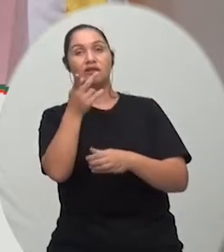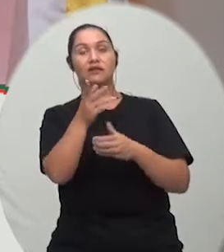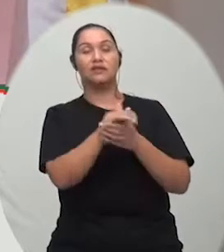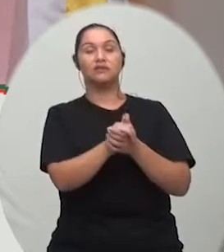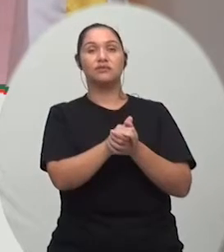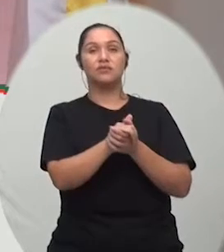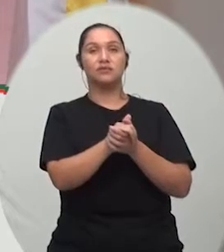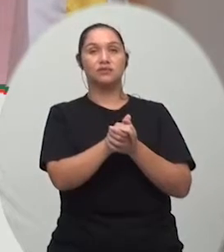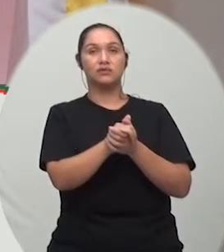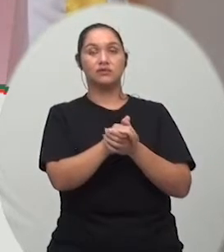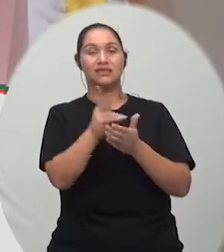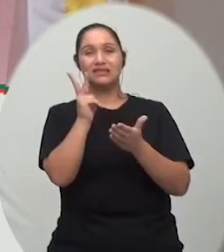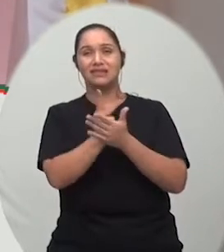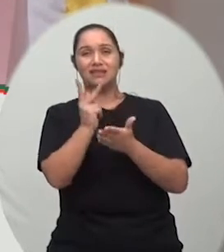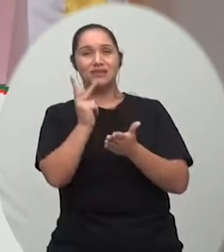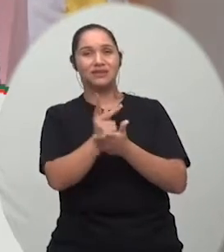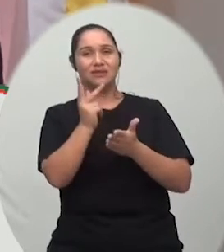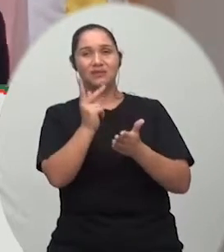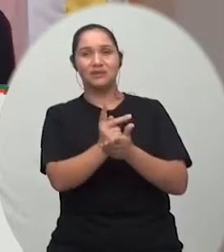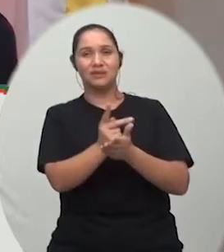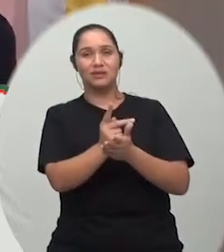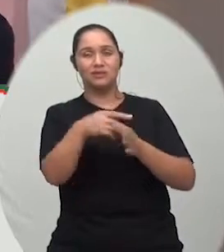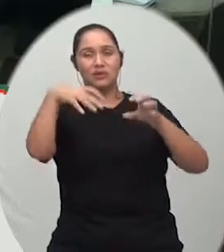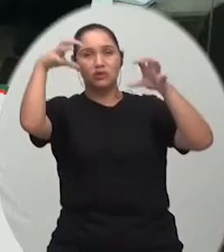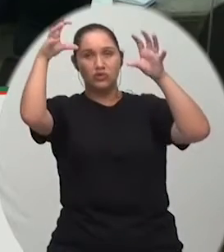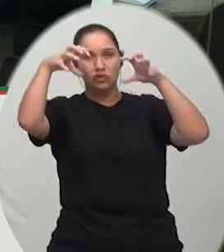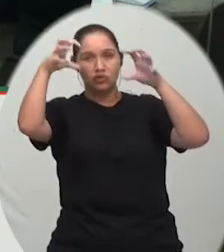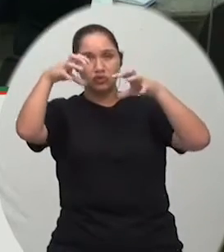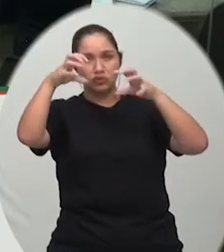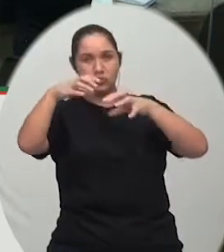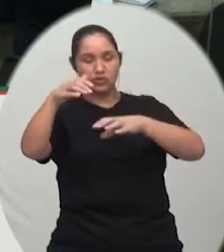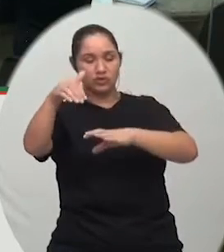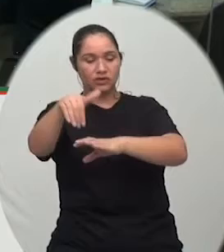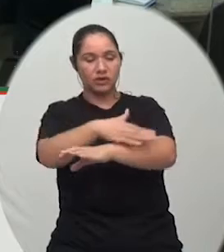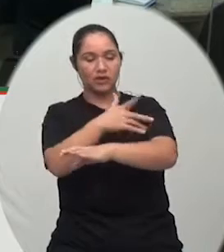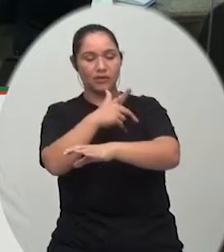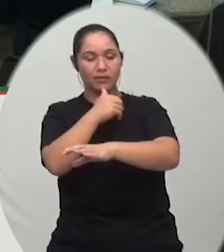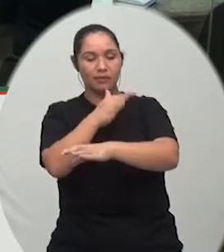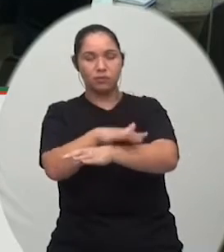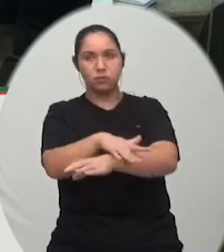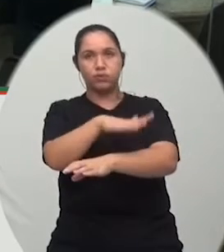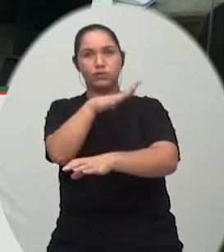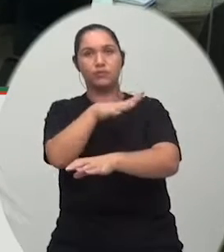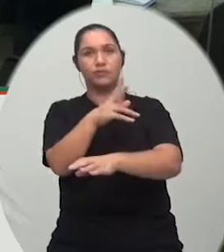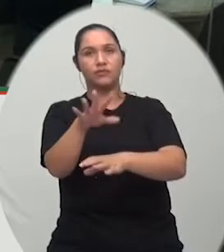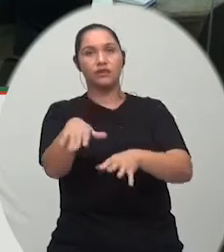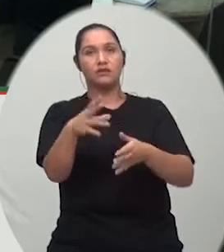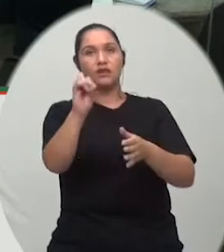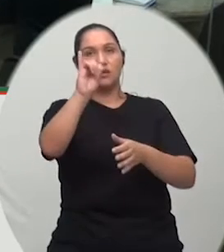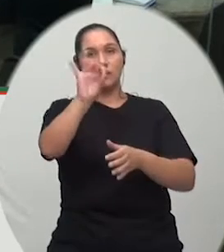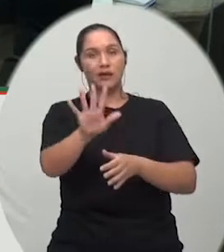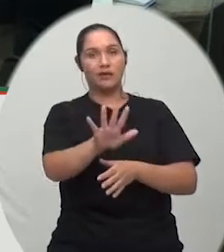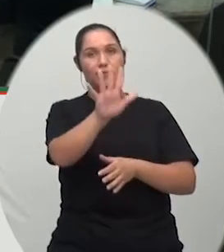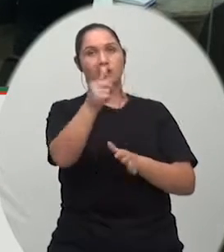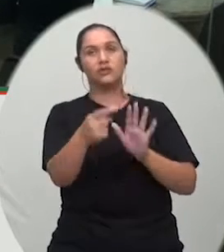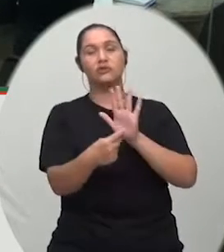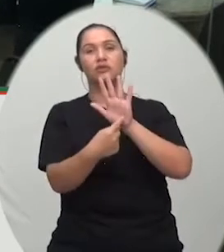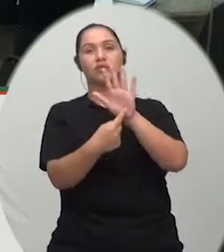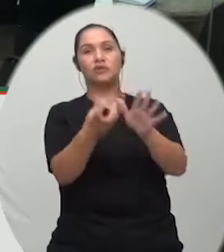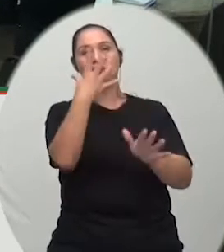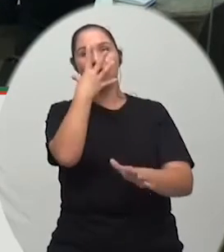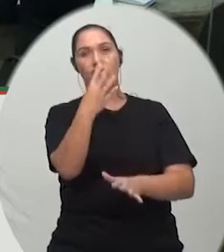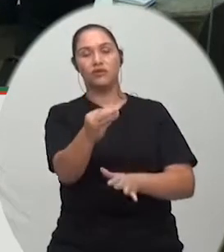vem acontecendo alagamentos, como está, aqui tem umas fotos, ali é uma boca de lobo, olha a situação. Aí as